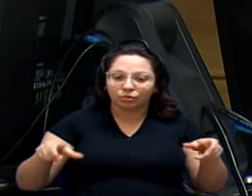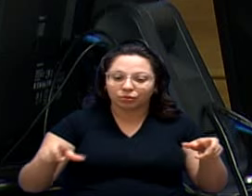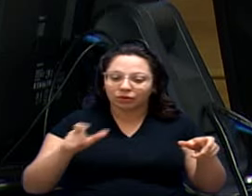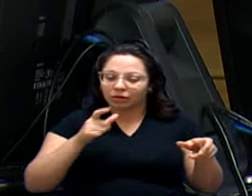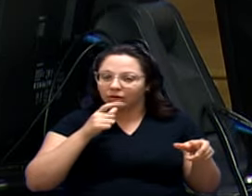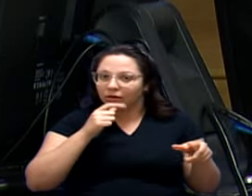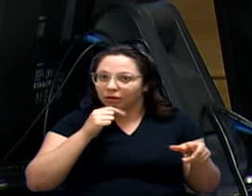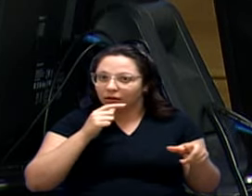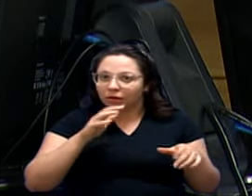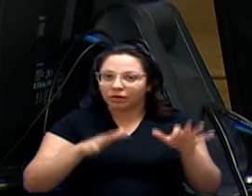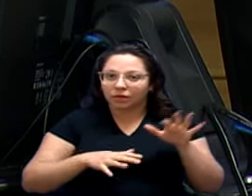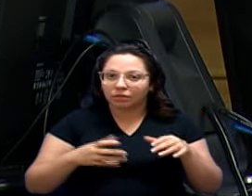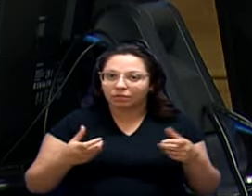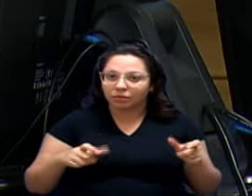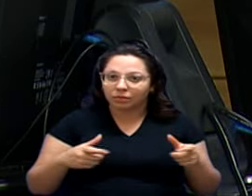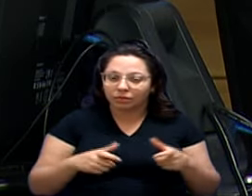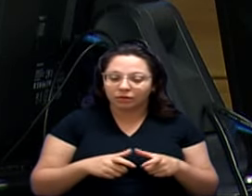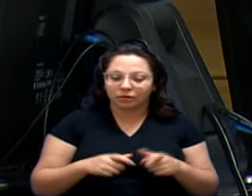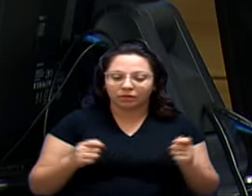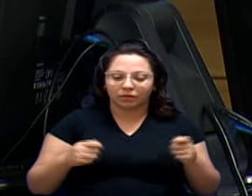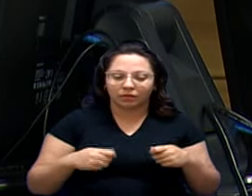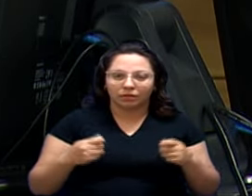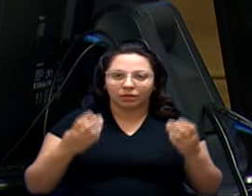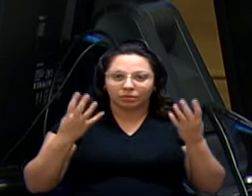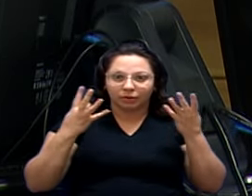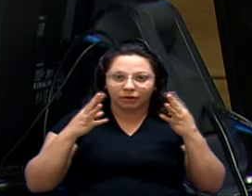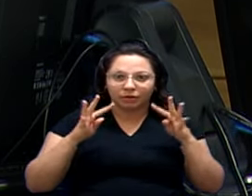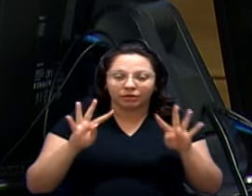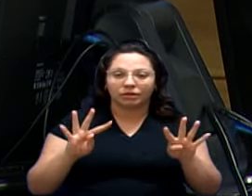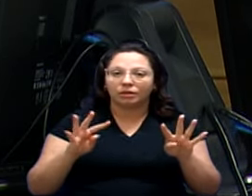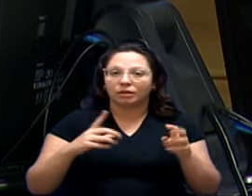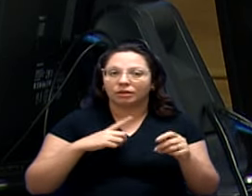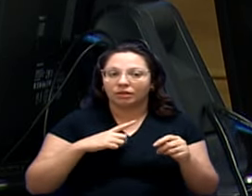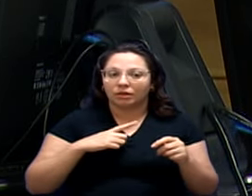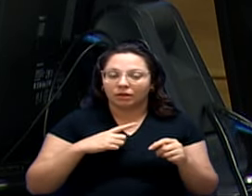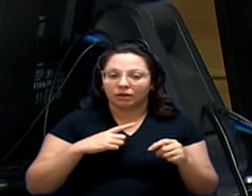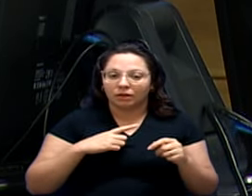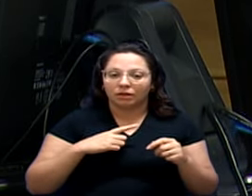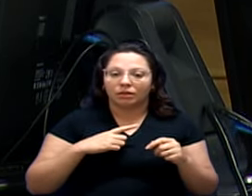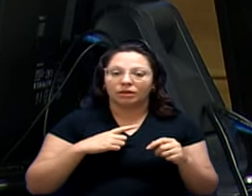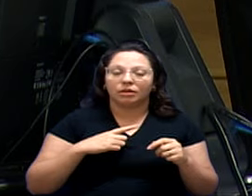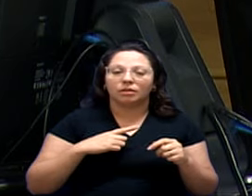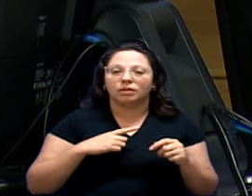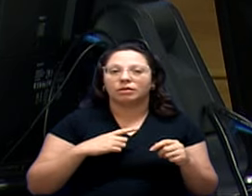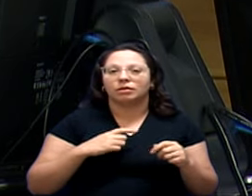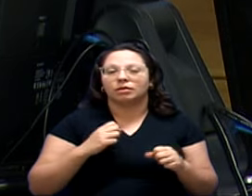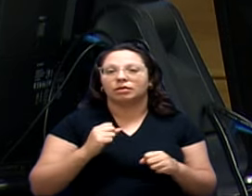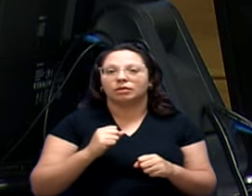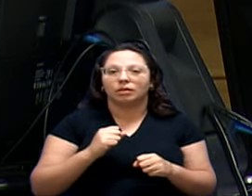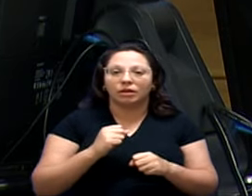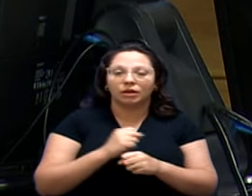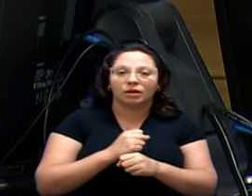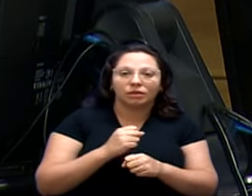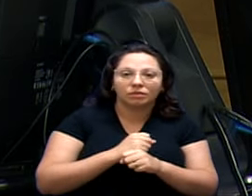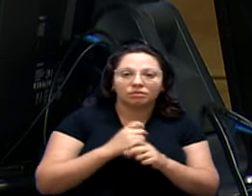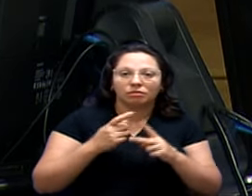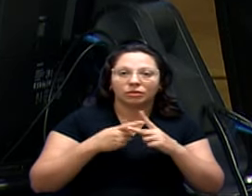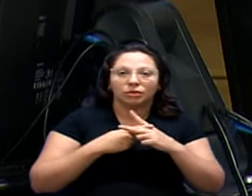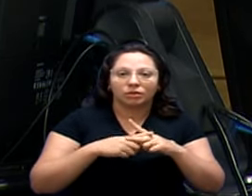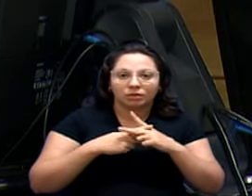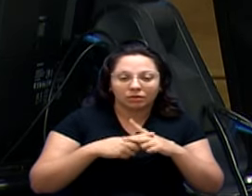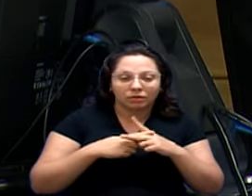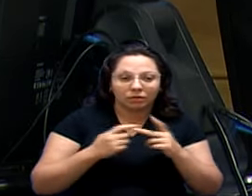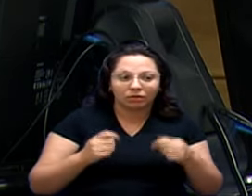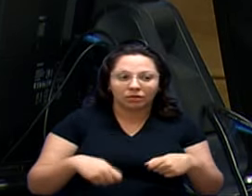pequenos Córregos que poderia passar para um processo de de de recomposição da sua cobertura vegetal e não sei se